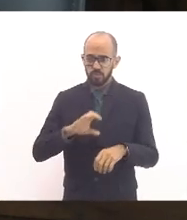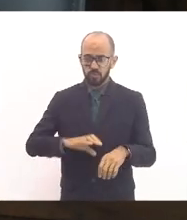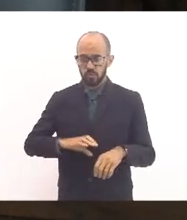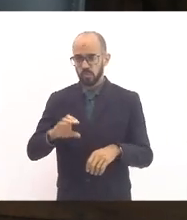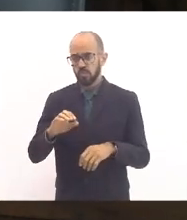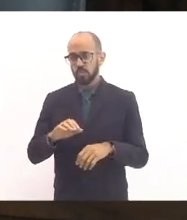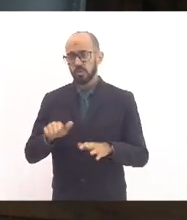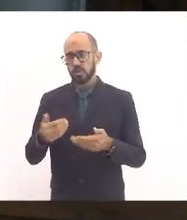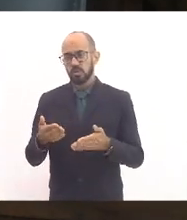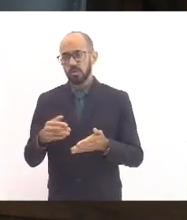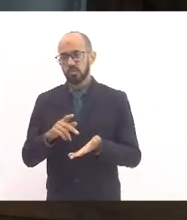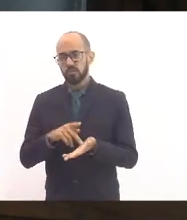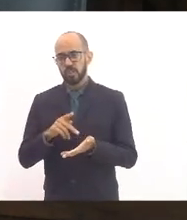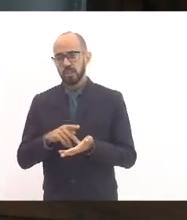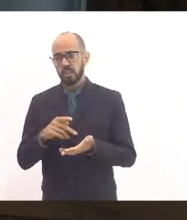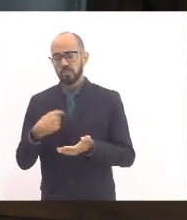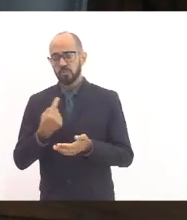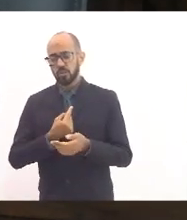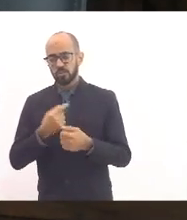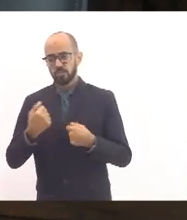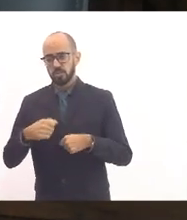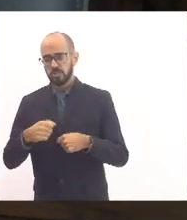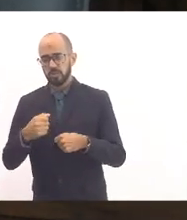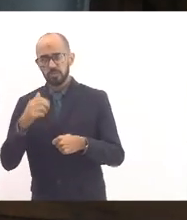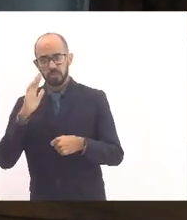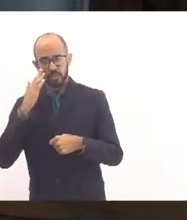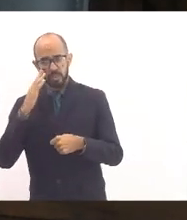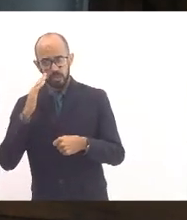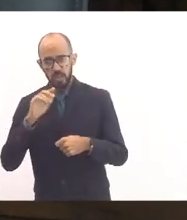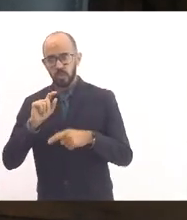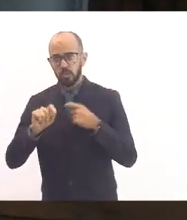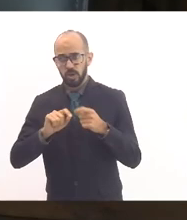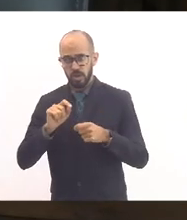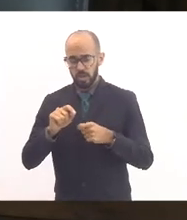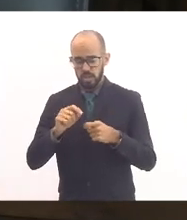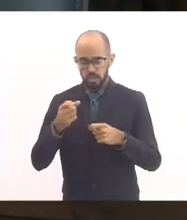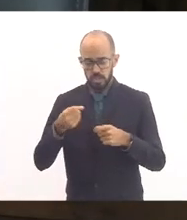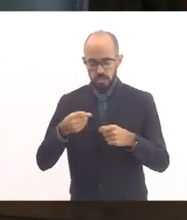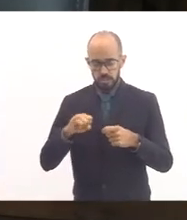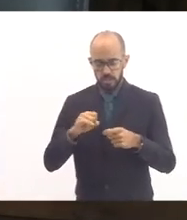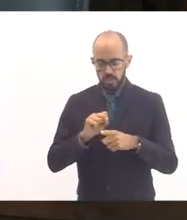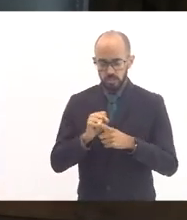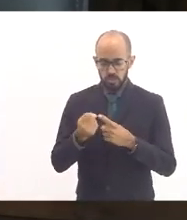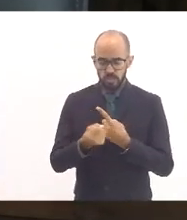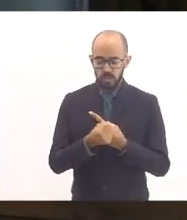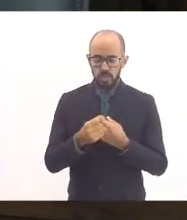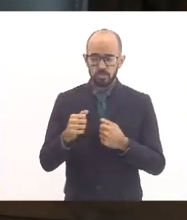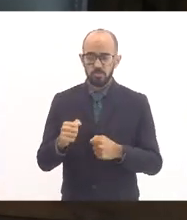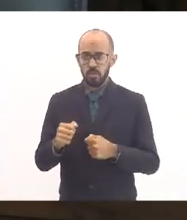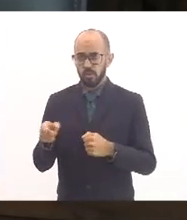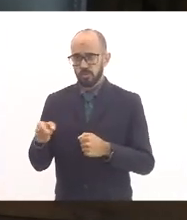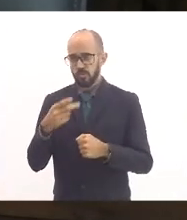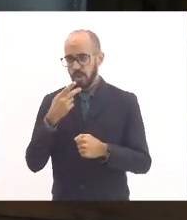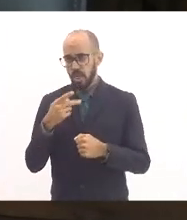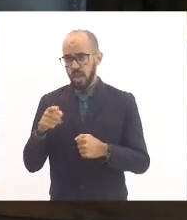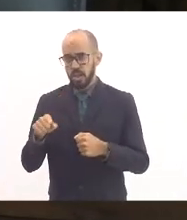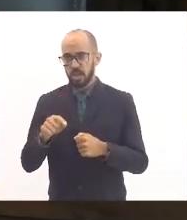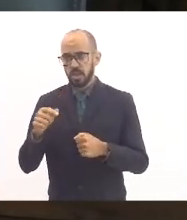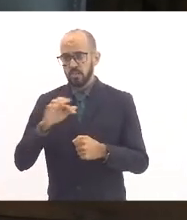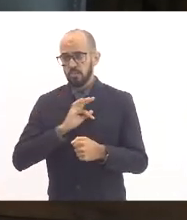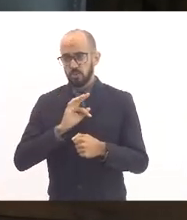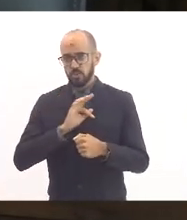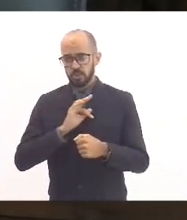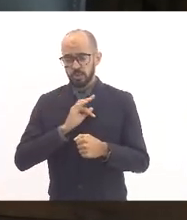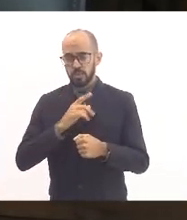concretamente nós temos que entender uma coisa se de um lado a sociedade pode dizer e deve dizer que polícia